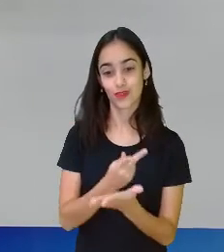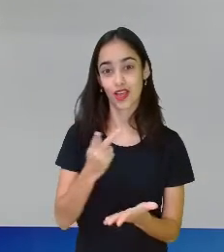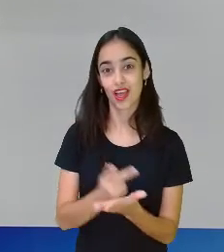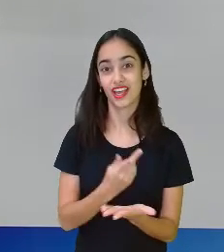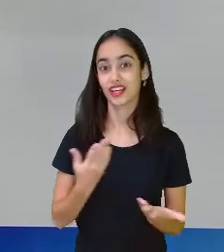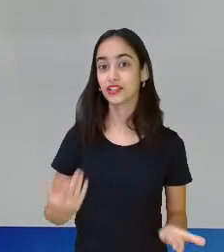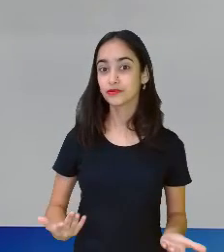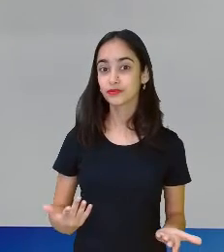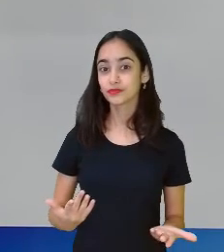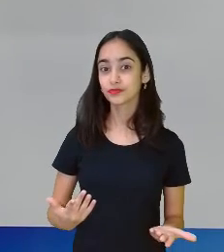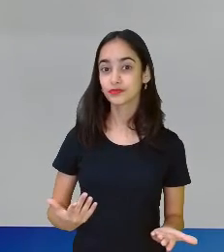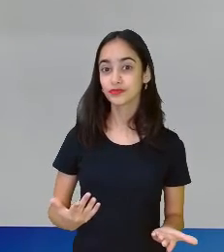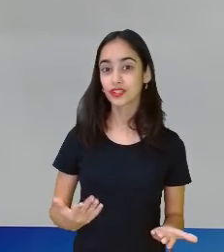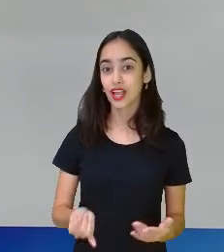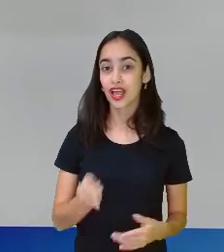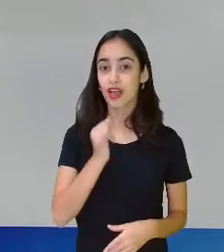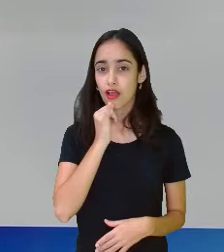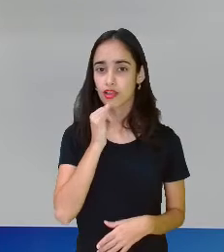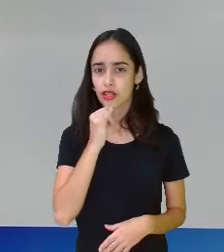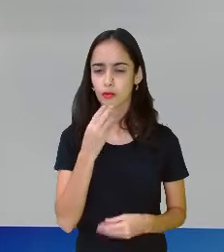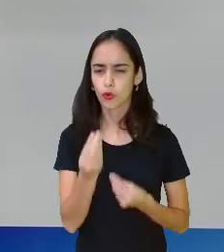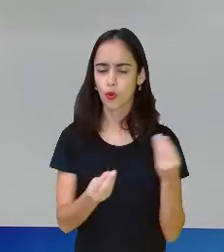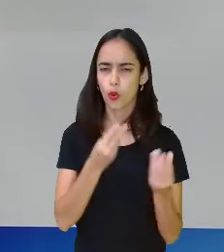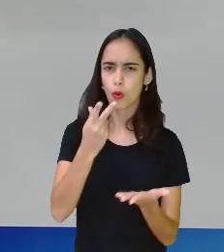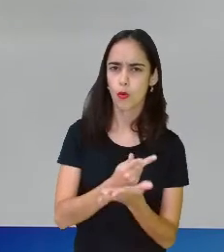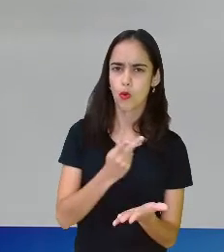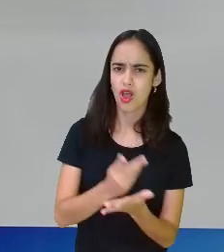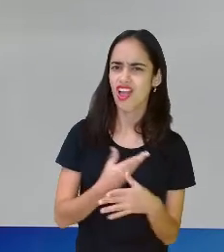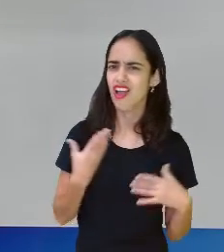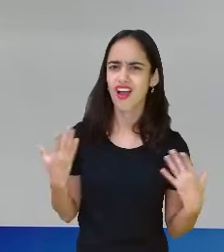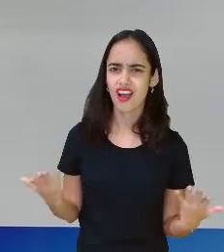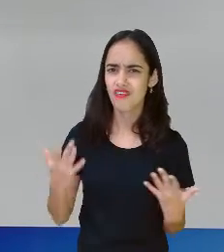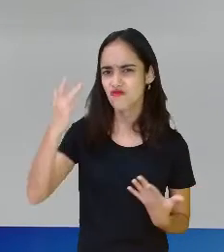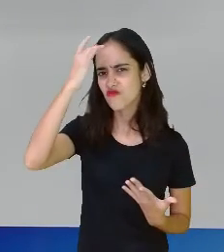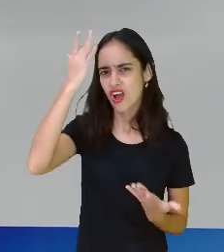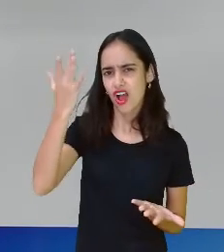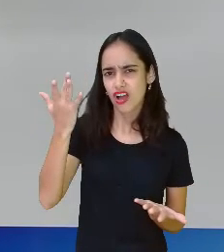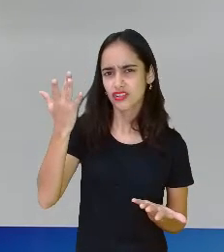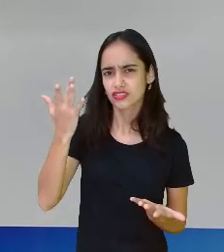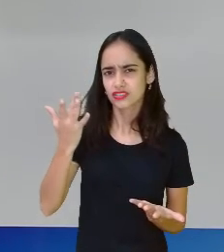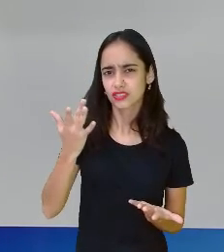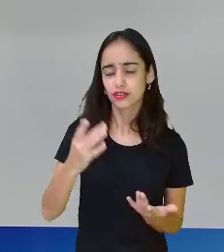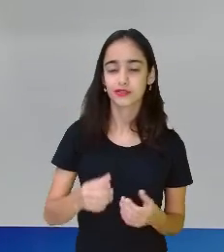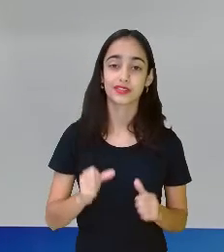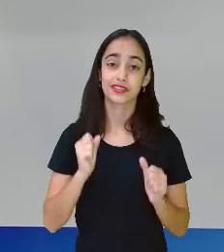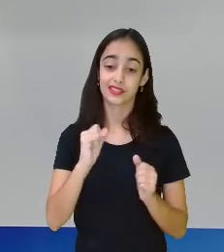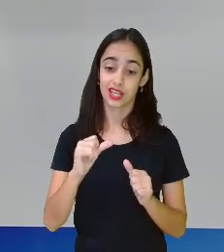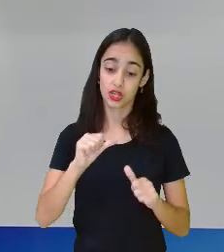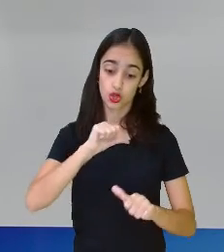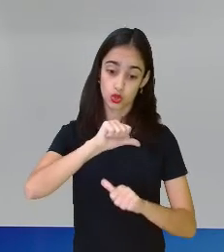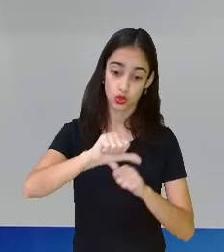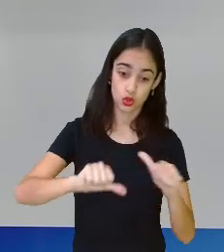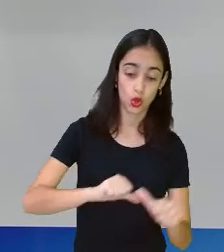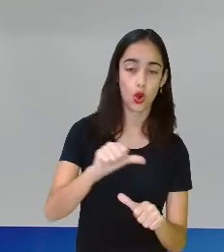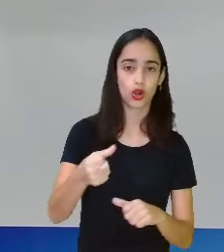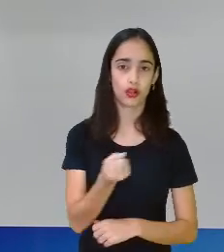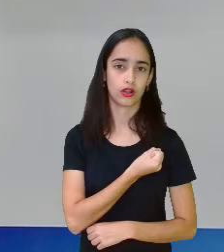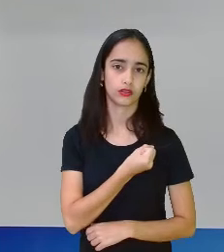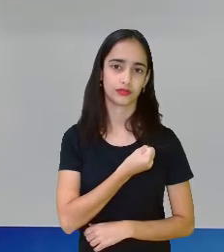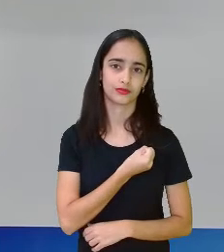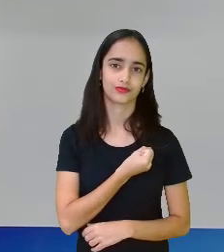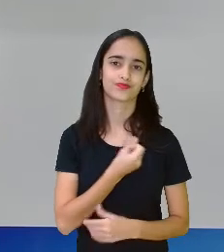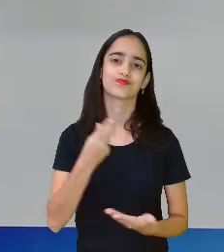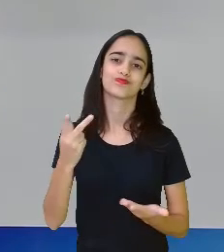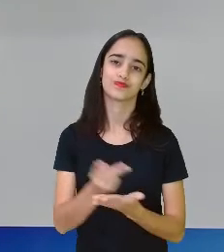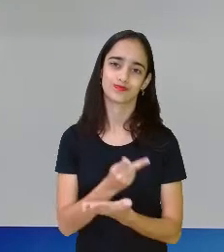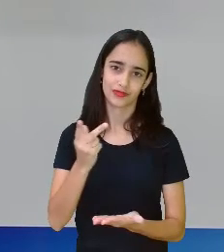erro? Trocar o posicionamento dos algarismos. No caso do nosso problema, 87 mais